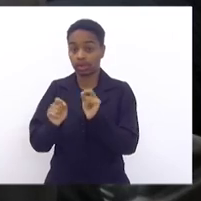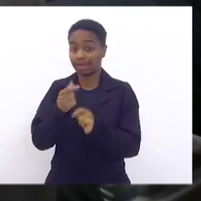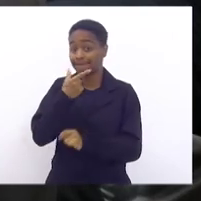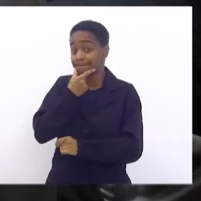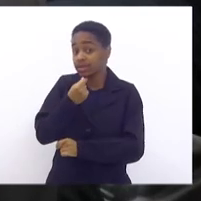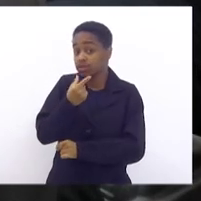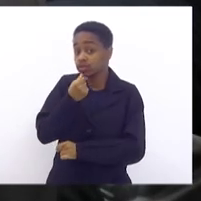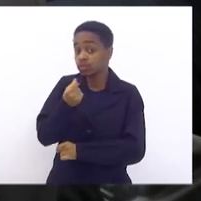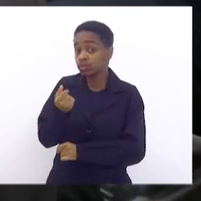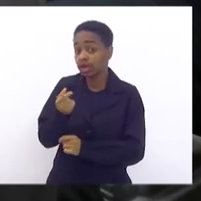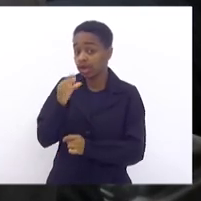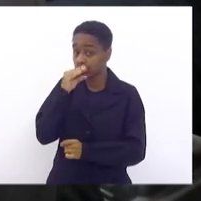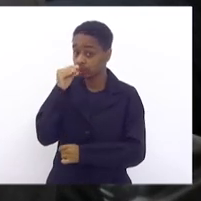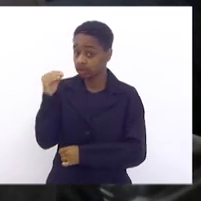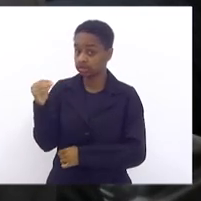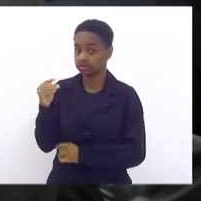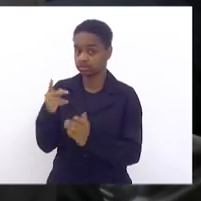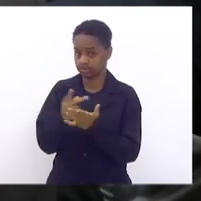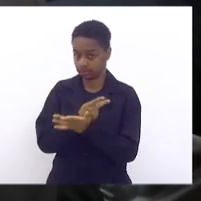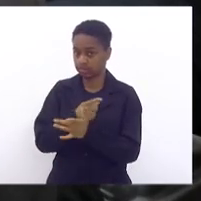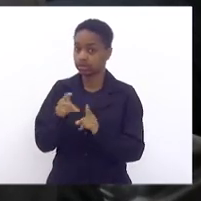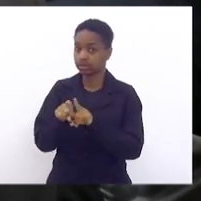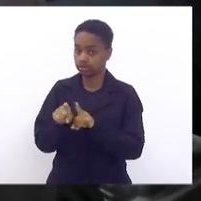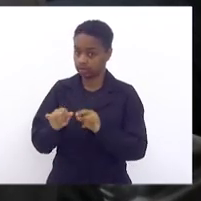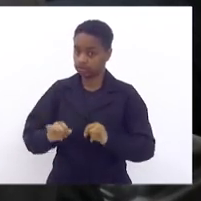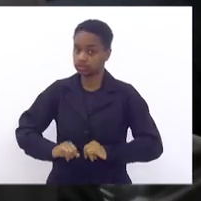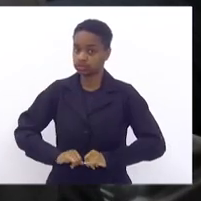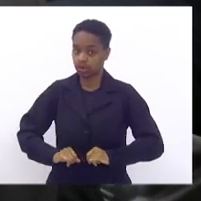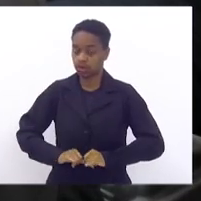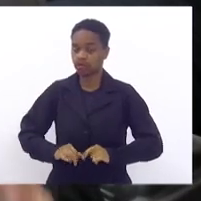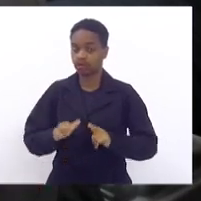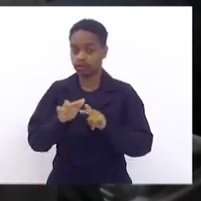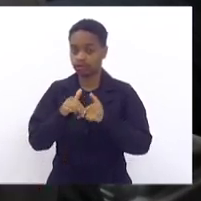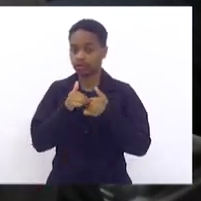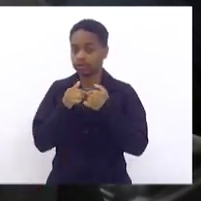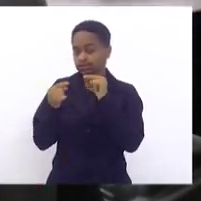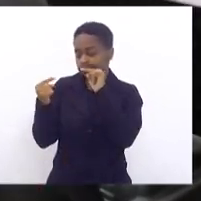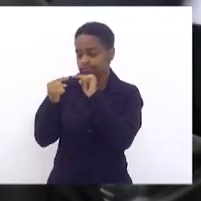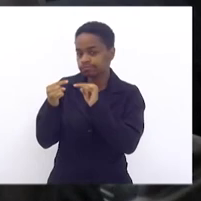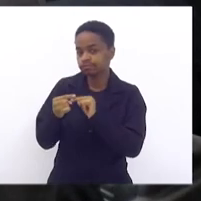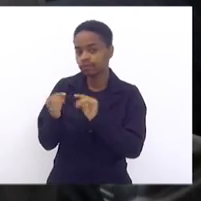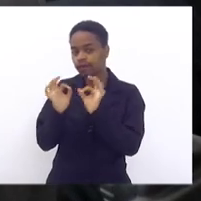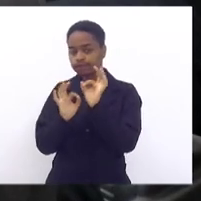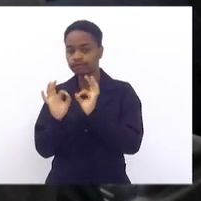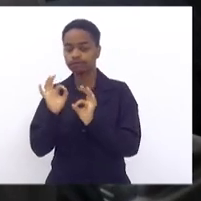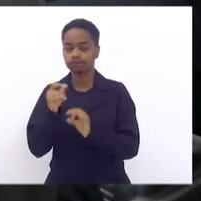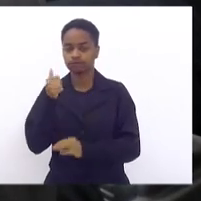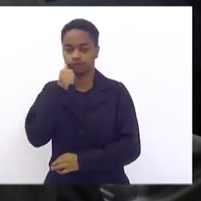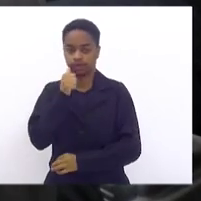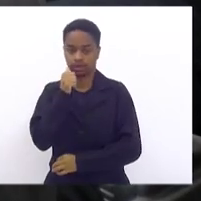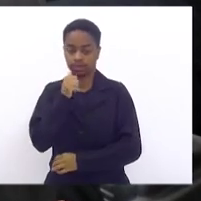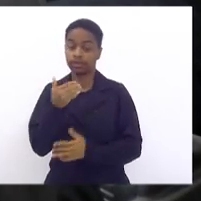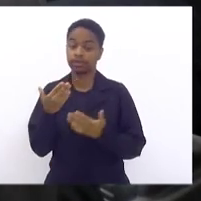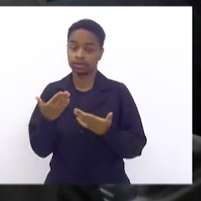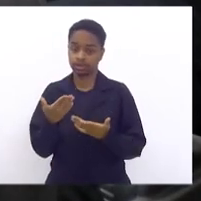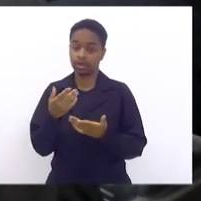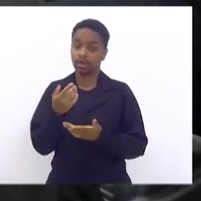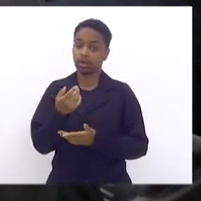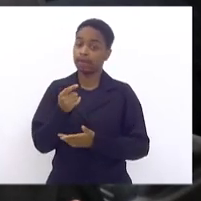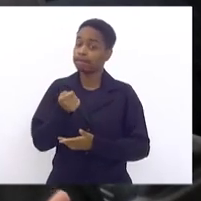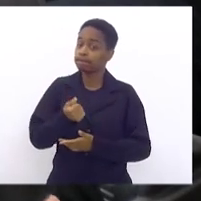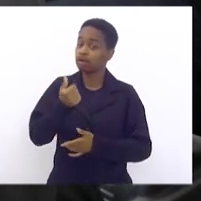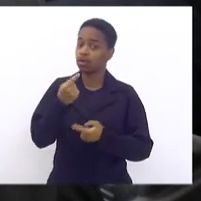meninos, adolescentes, né, também sofrem por ter essa questão da afeminofobia no Brasil, muito pouco